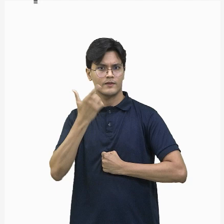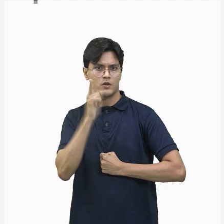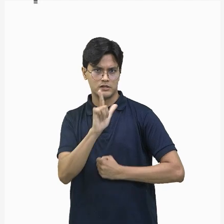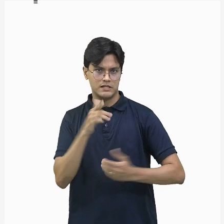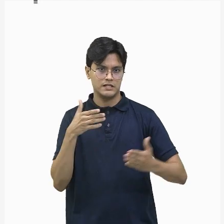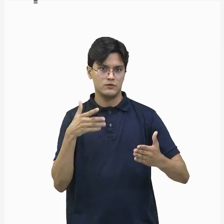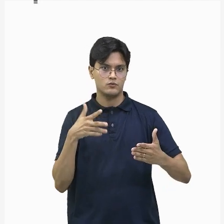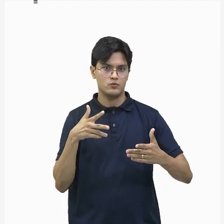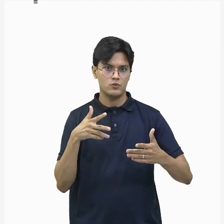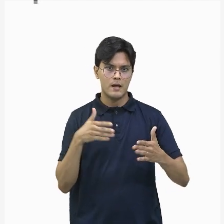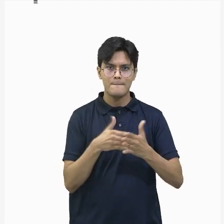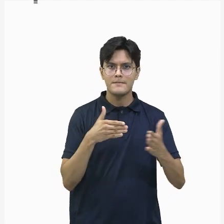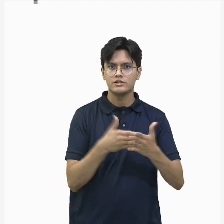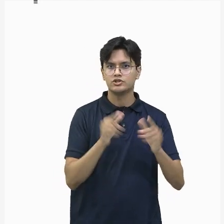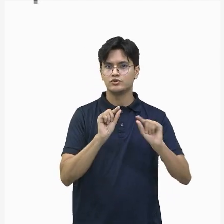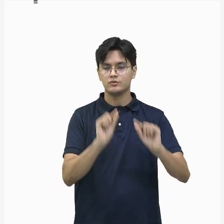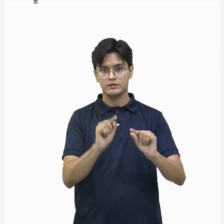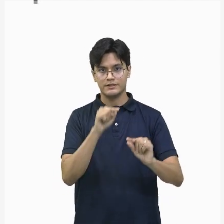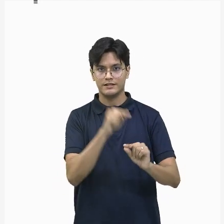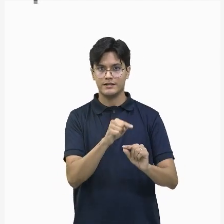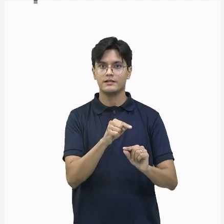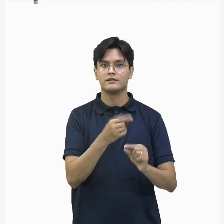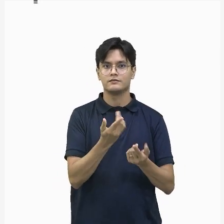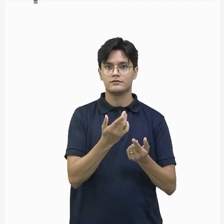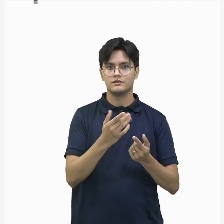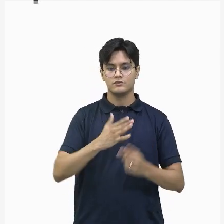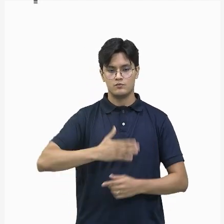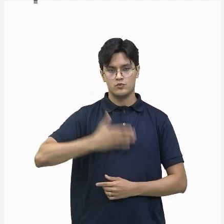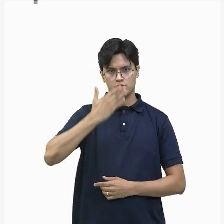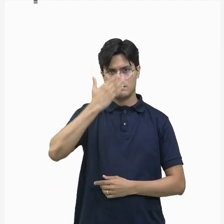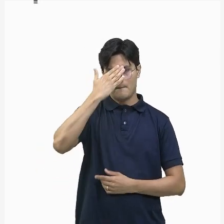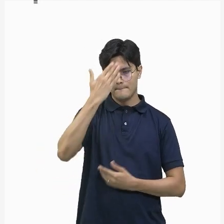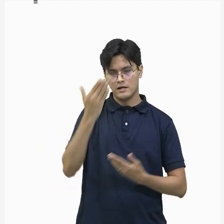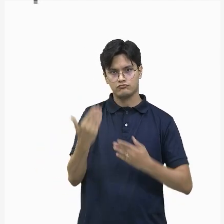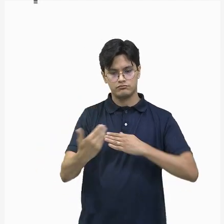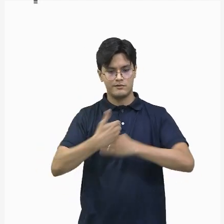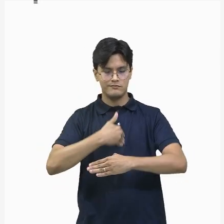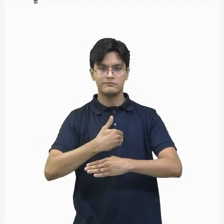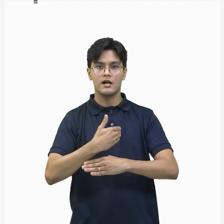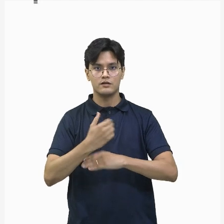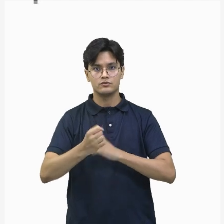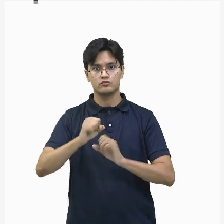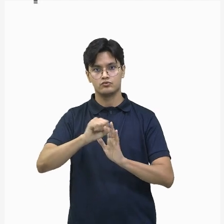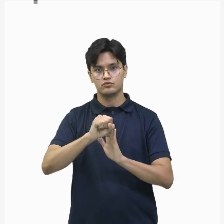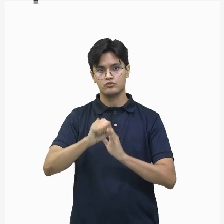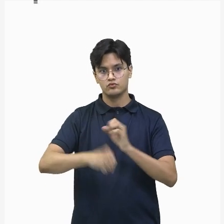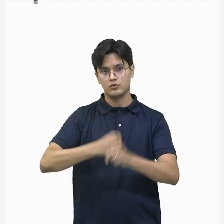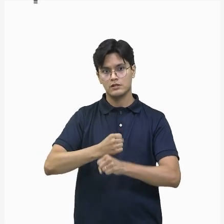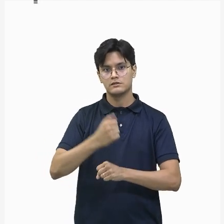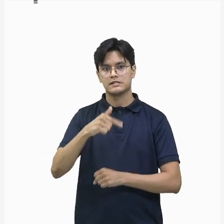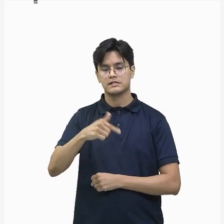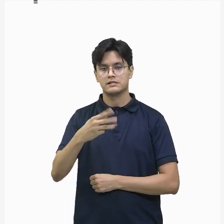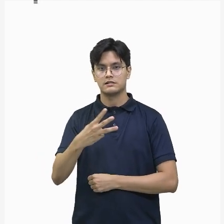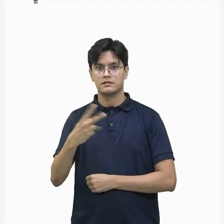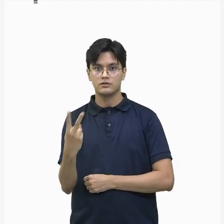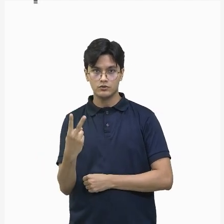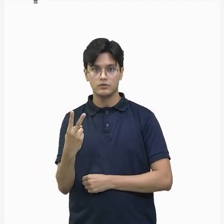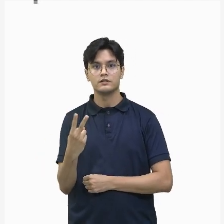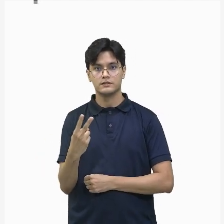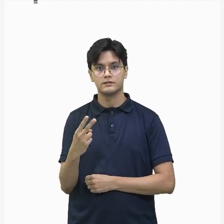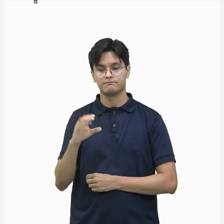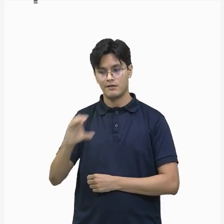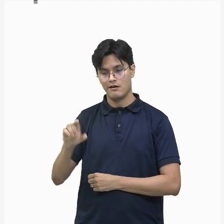dos muçulmanos em 732. Nesta data de 732, Carlos